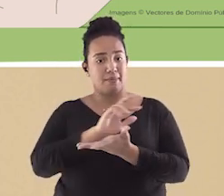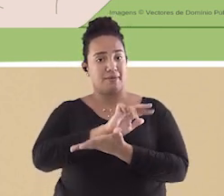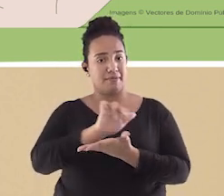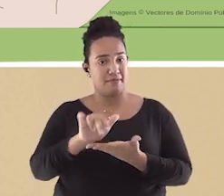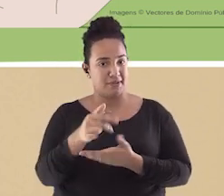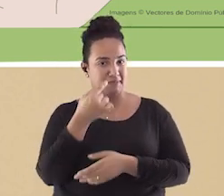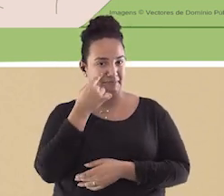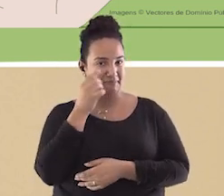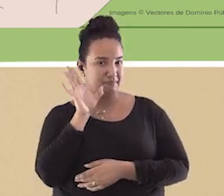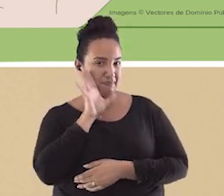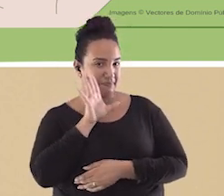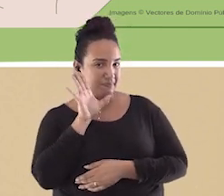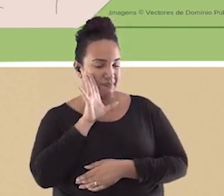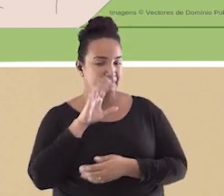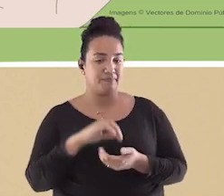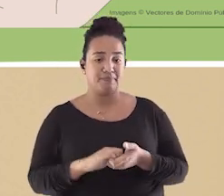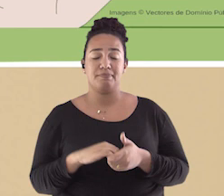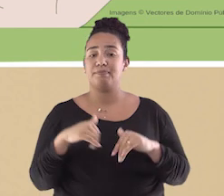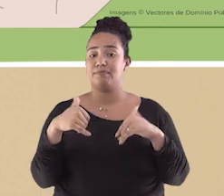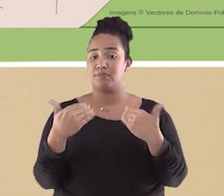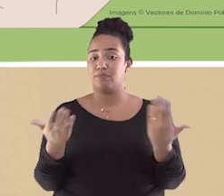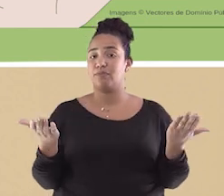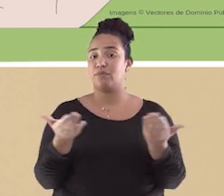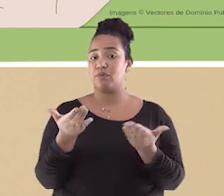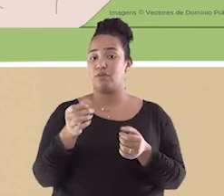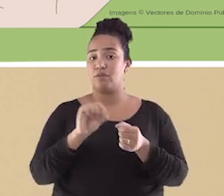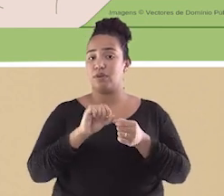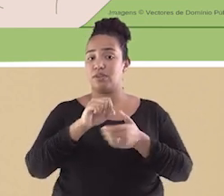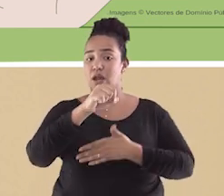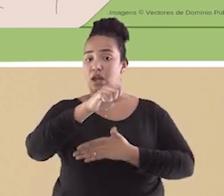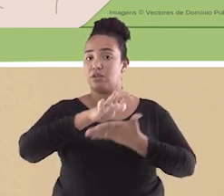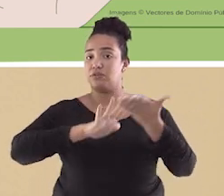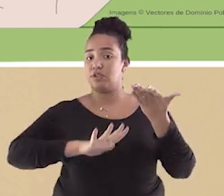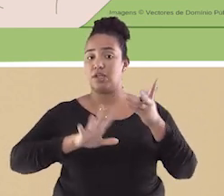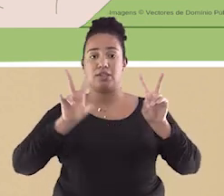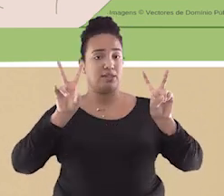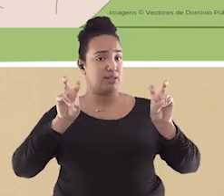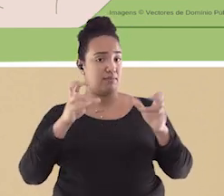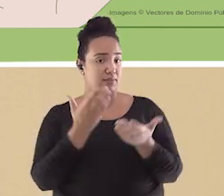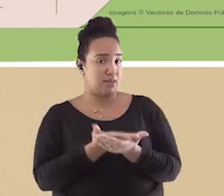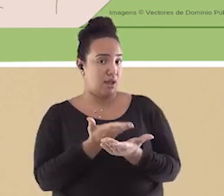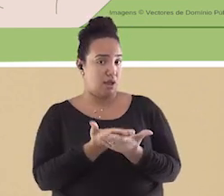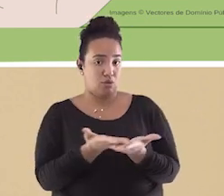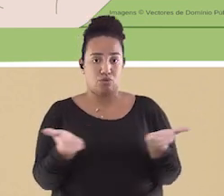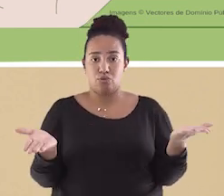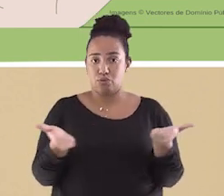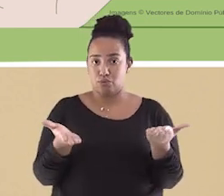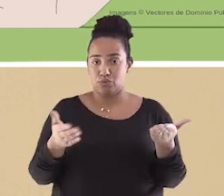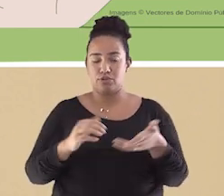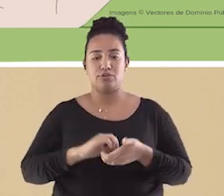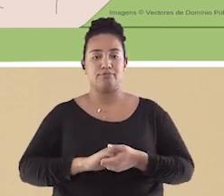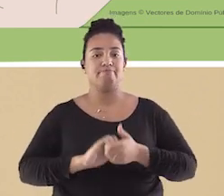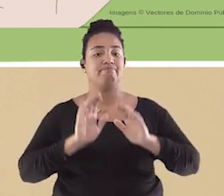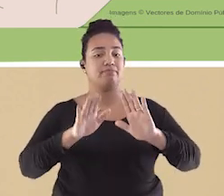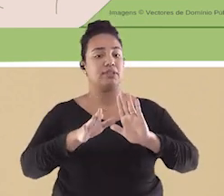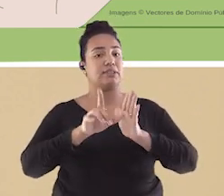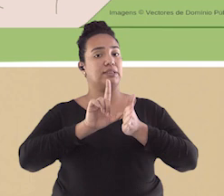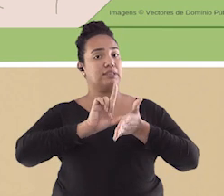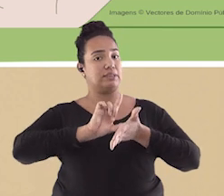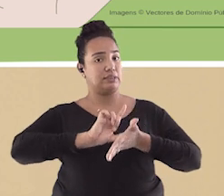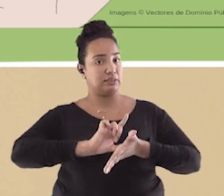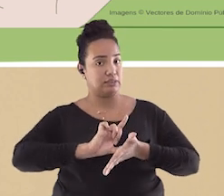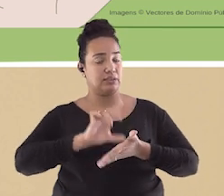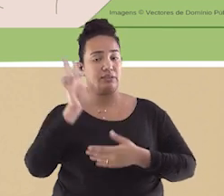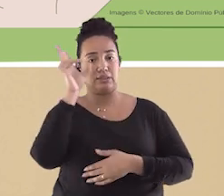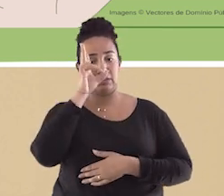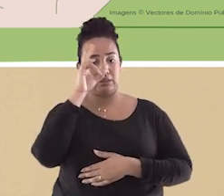Muito legal, né? Vamos fazer agora uma atividade sobre o tema da nossa aula. Mas antes, mais um